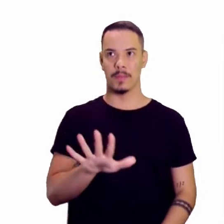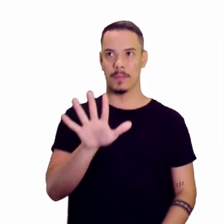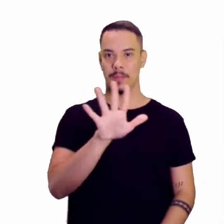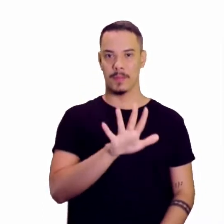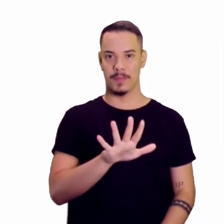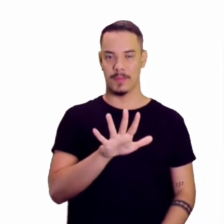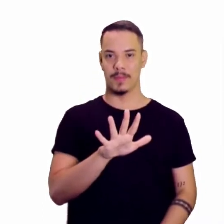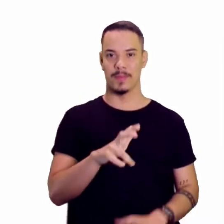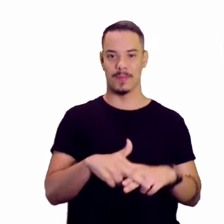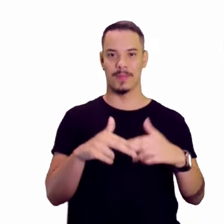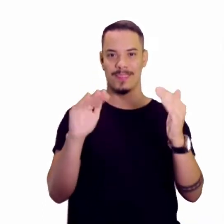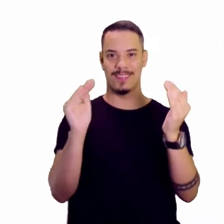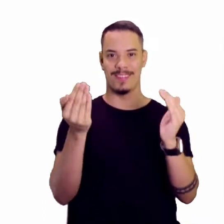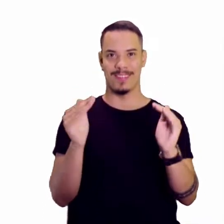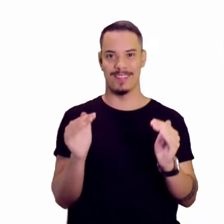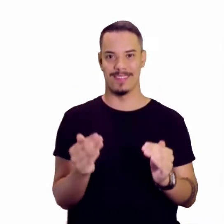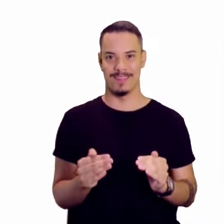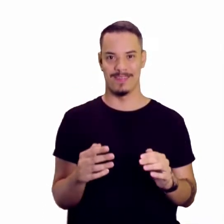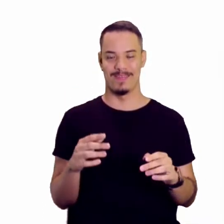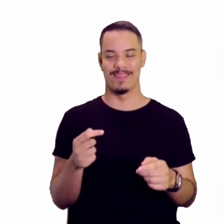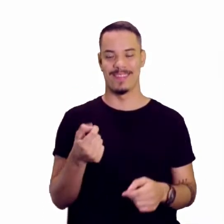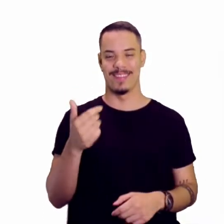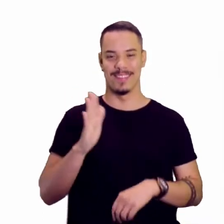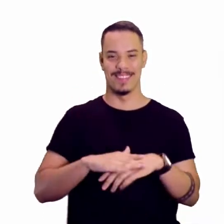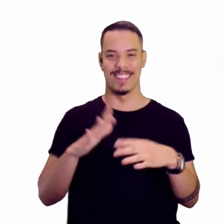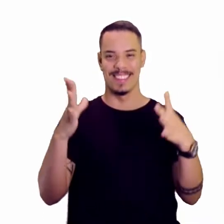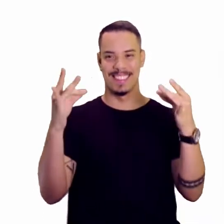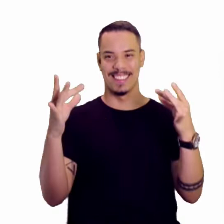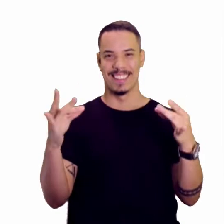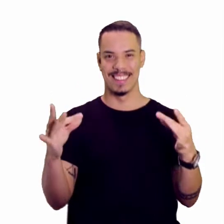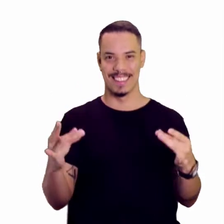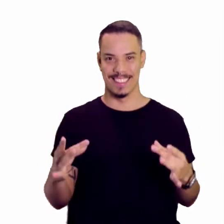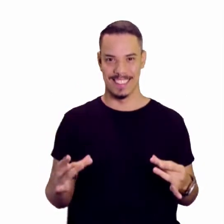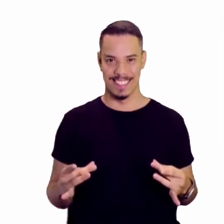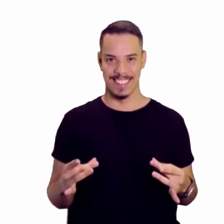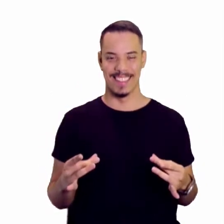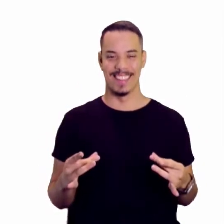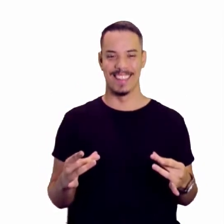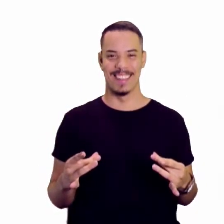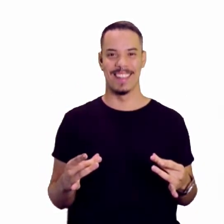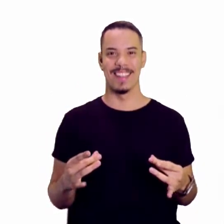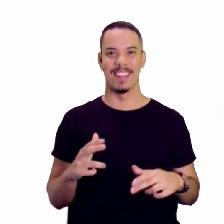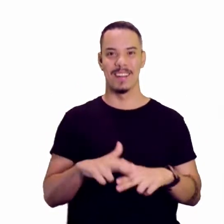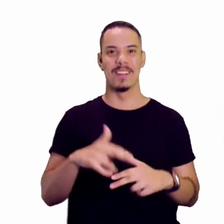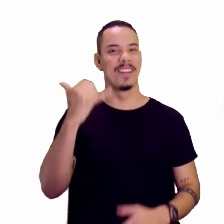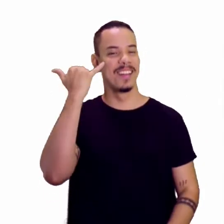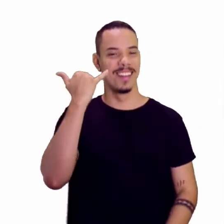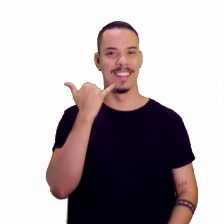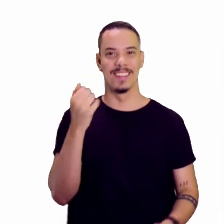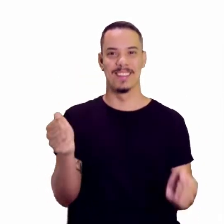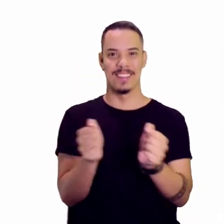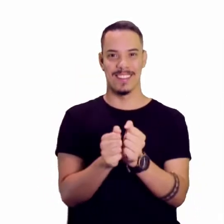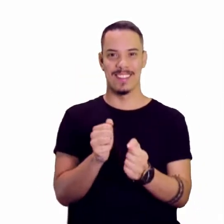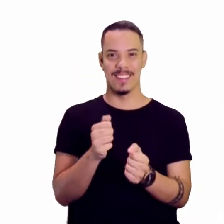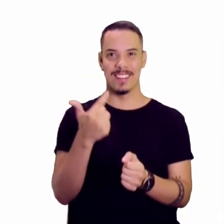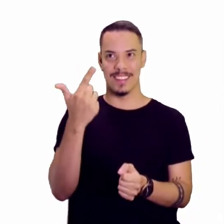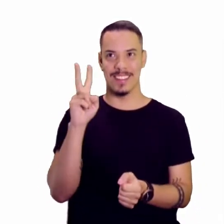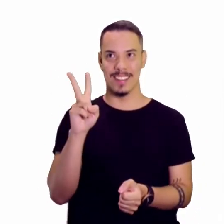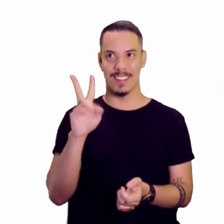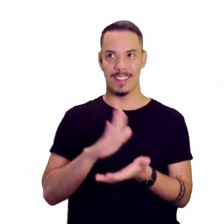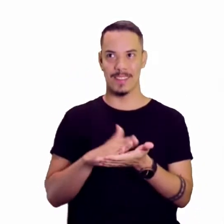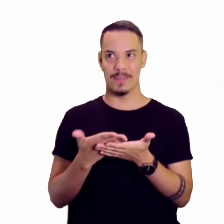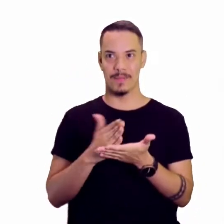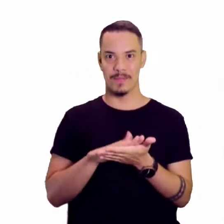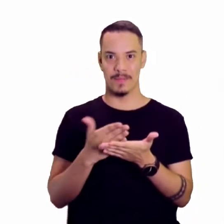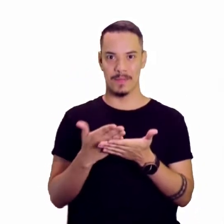vamos analisá-la aqui um pouco mais detalhadamente. O Vitor quase que tem companhia para interpretar. Hoje tem 2 intérpretes,